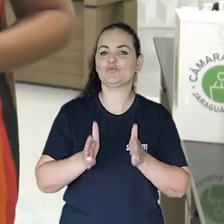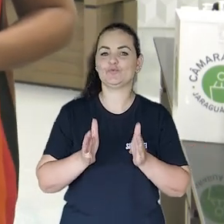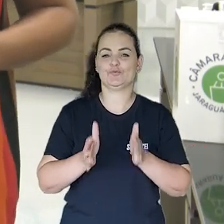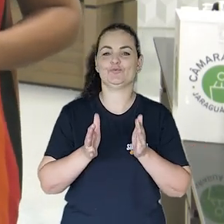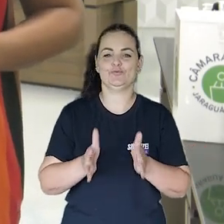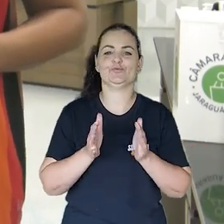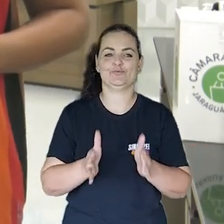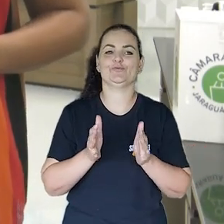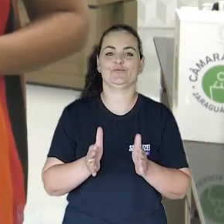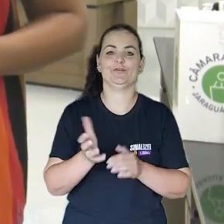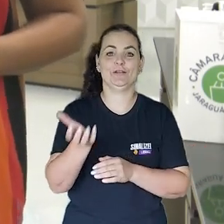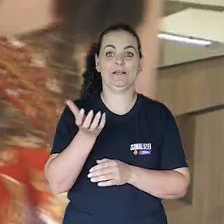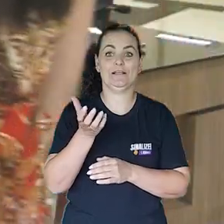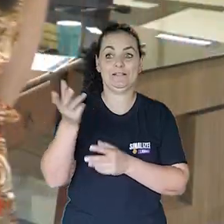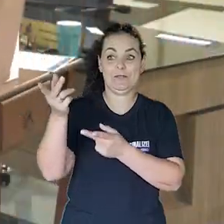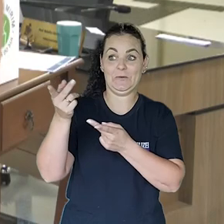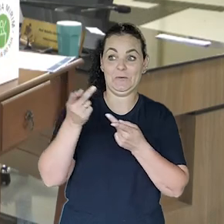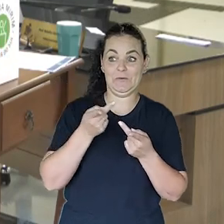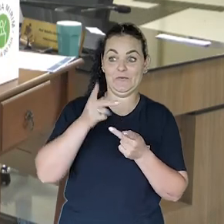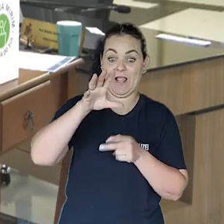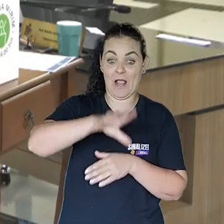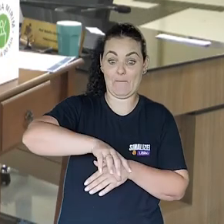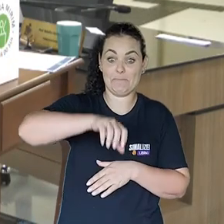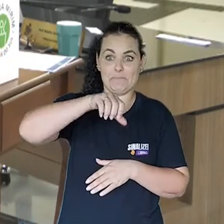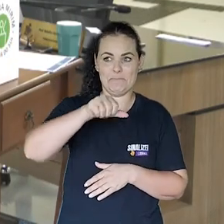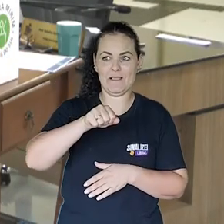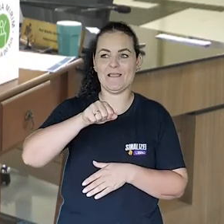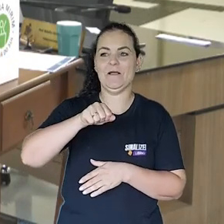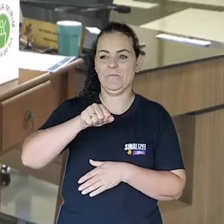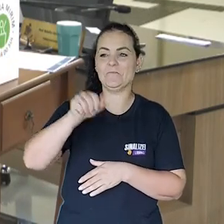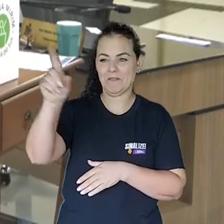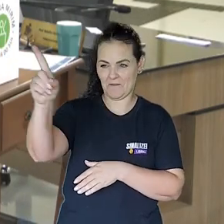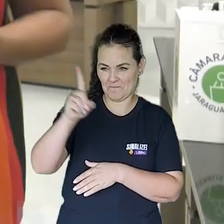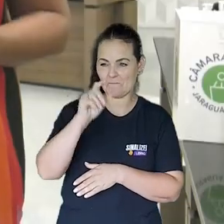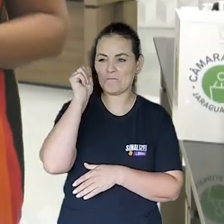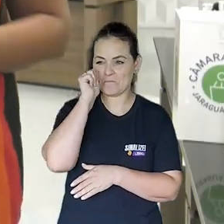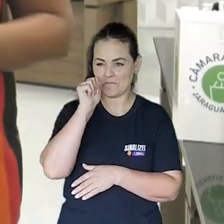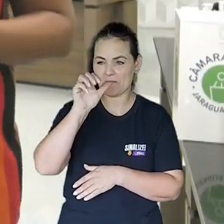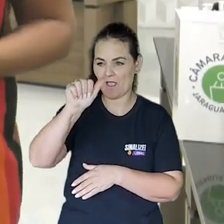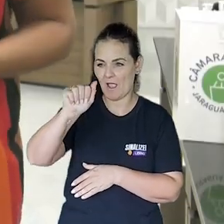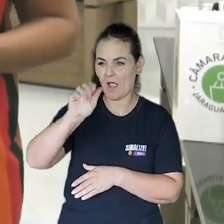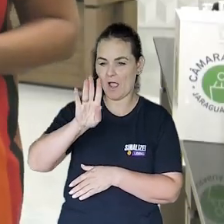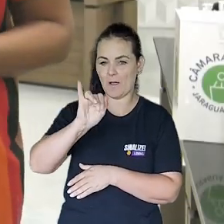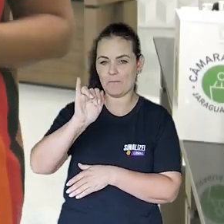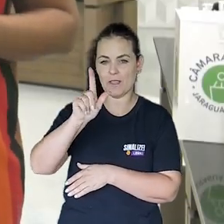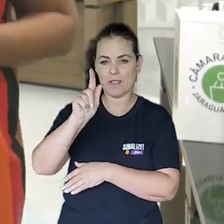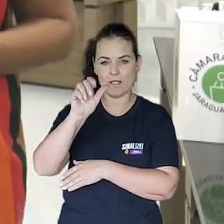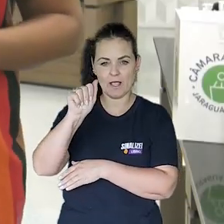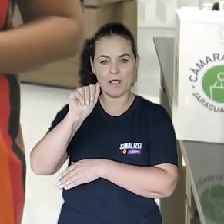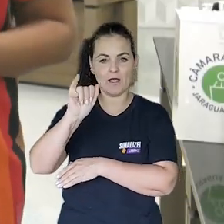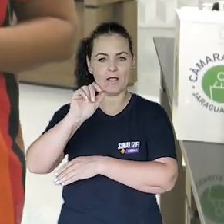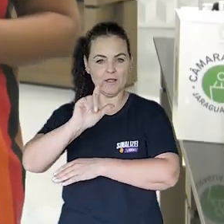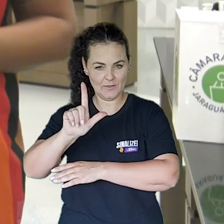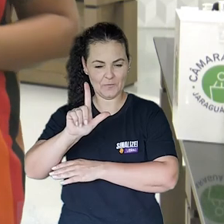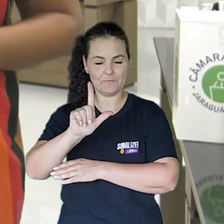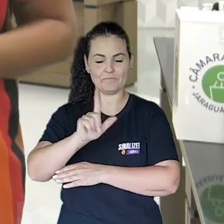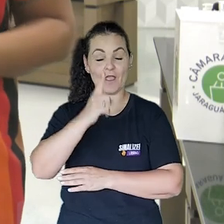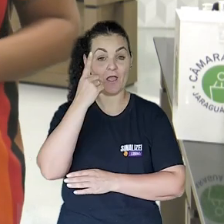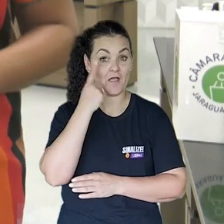Abigail. Vamos ver, então, qual é a escola que irá finalizar a composição da Câmara